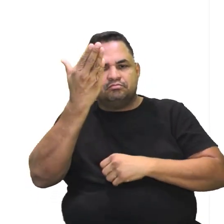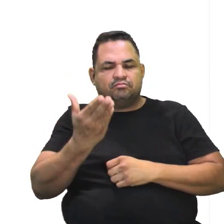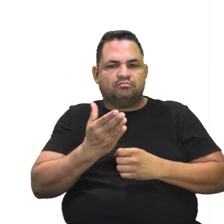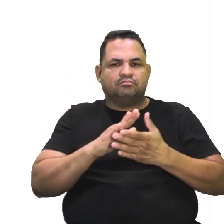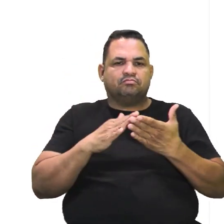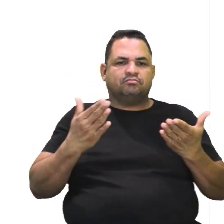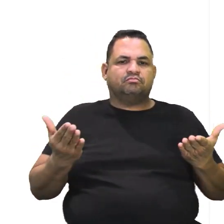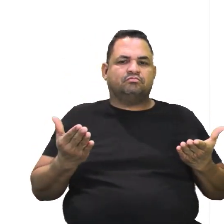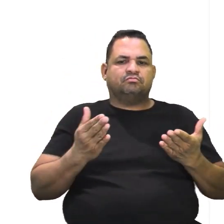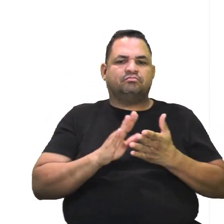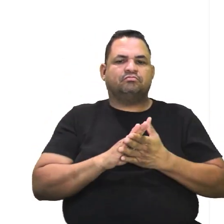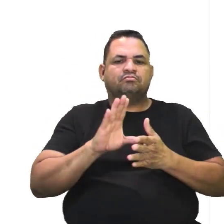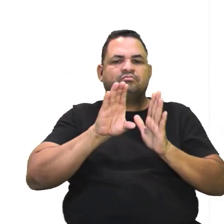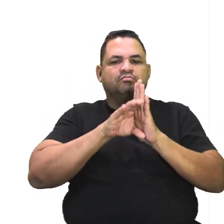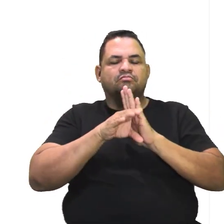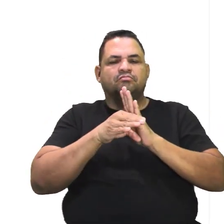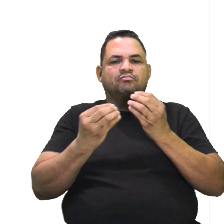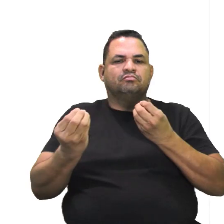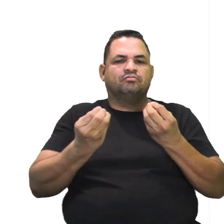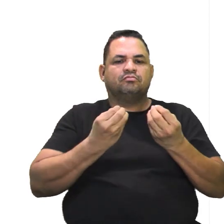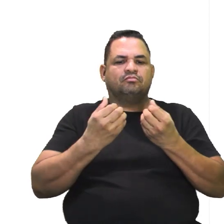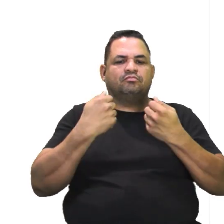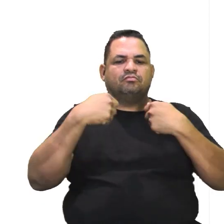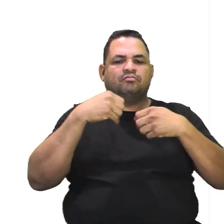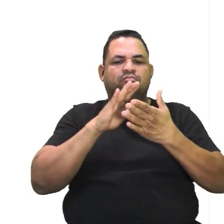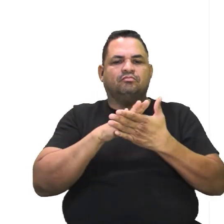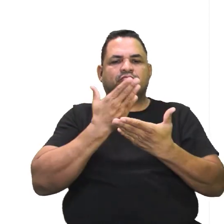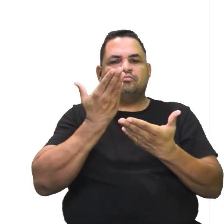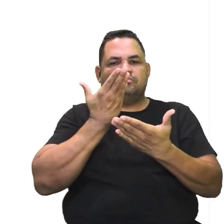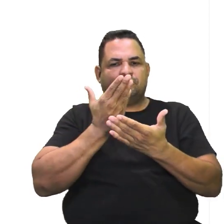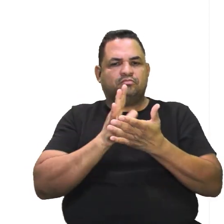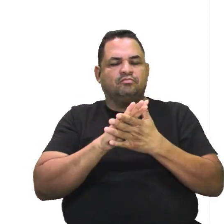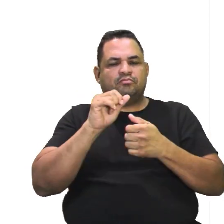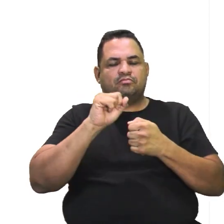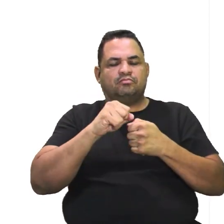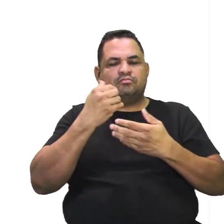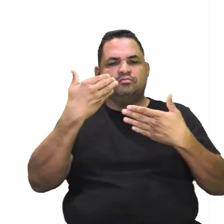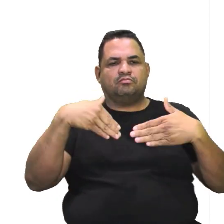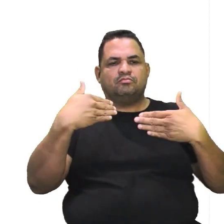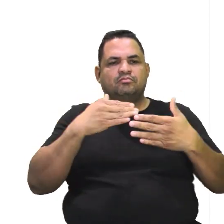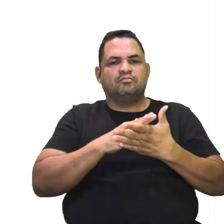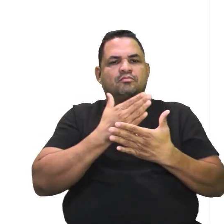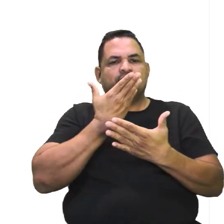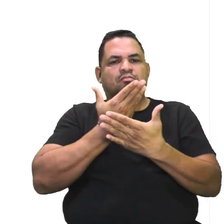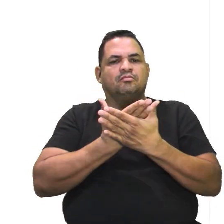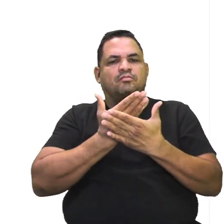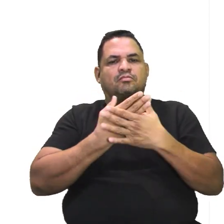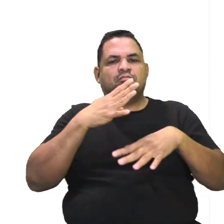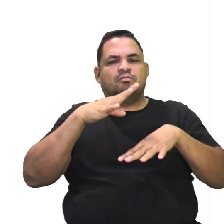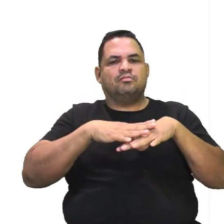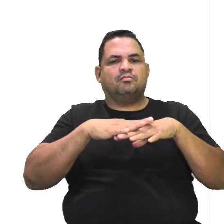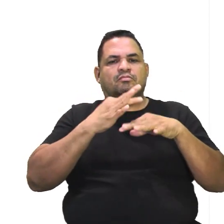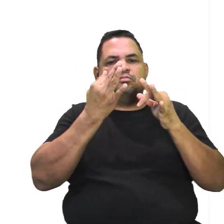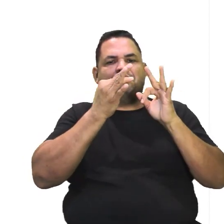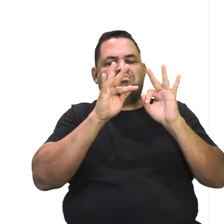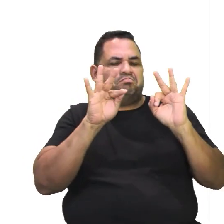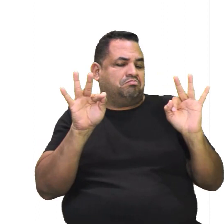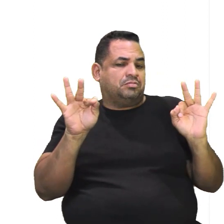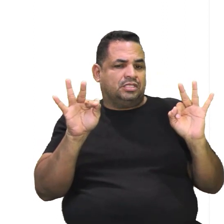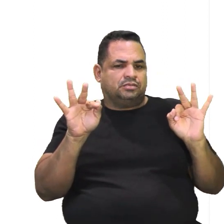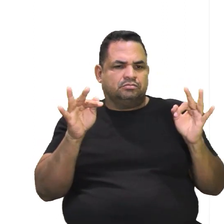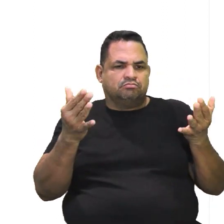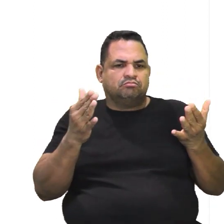aí mais do conceito de como a gente pode proceder nessa prova, né? Então vamos ver. Estudar matemática é mais simples